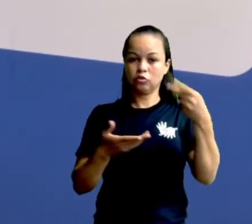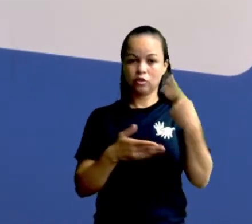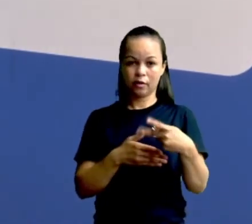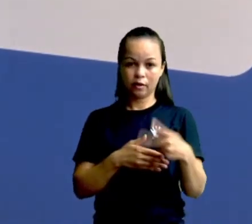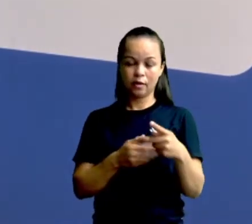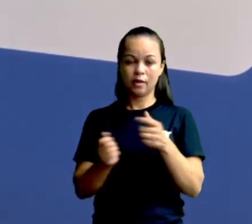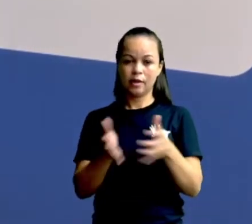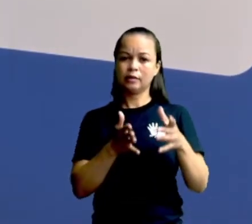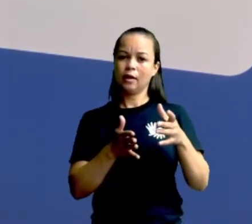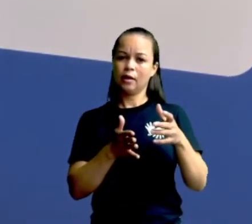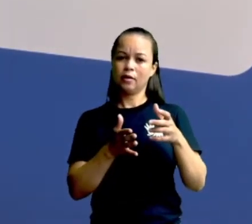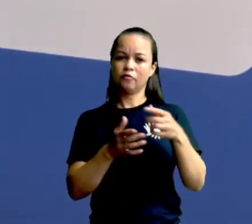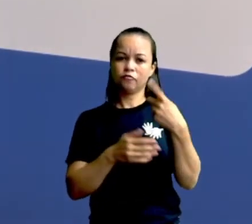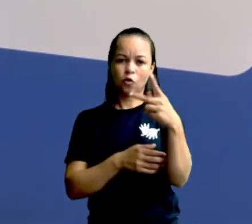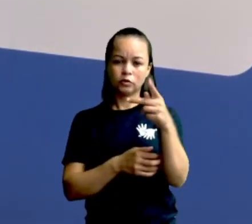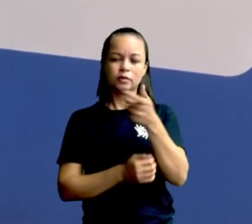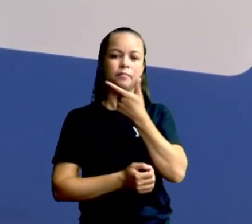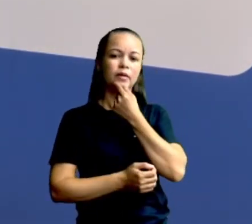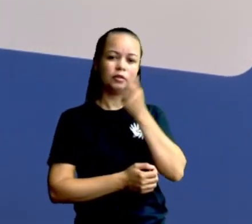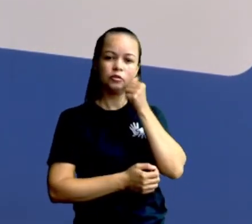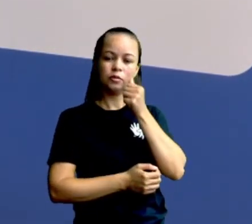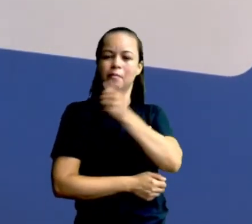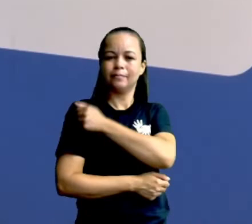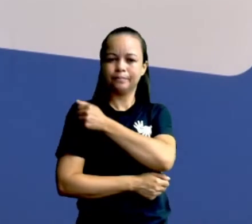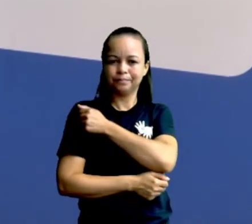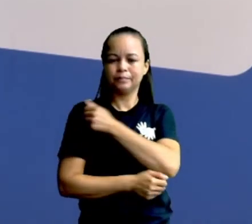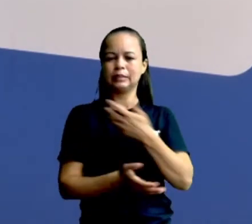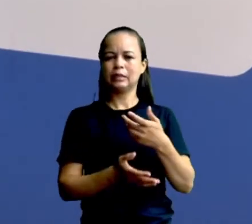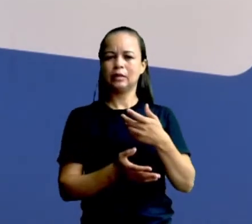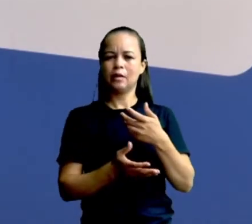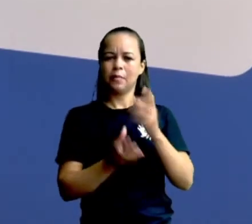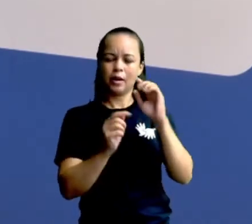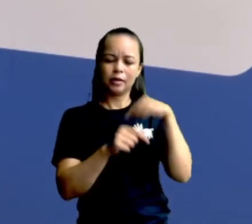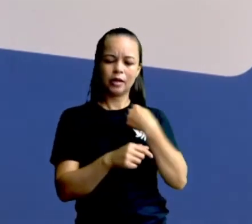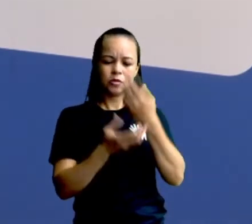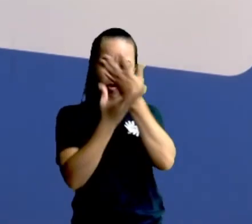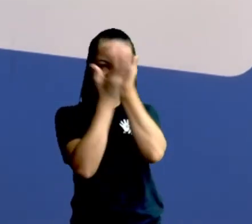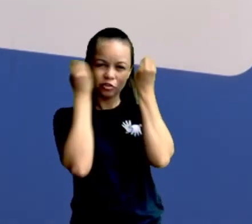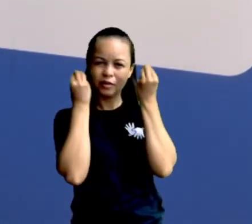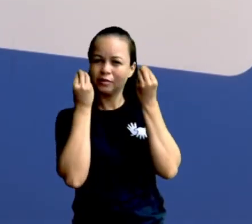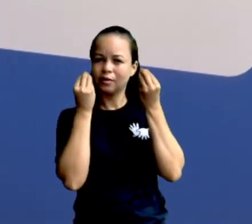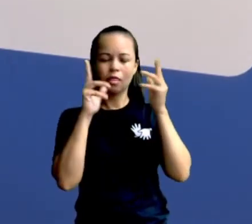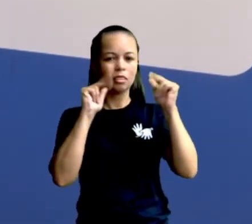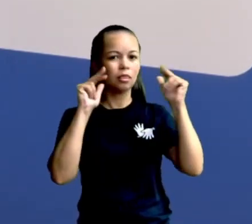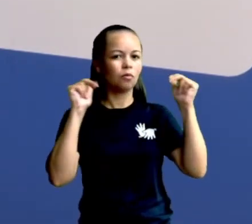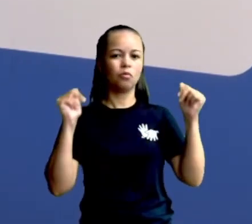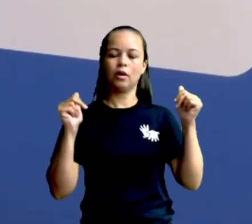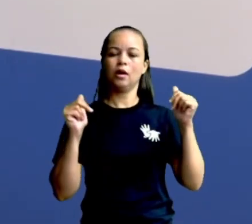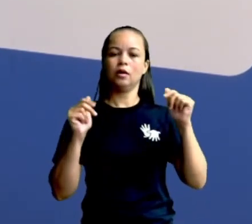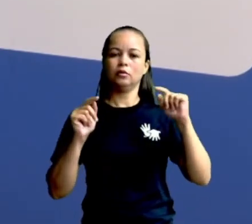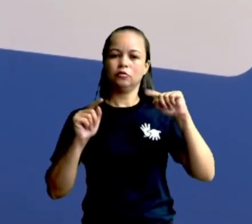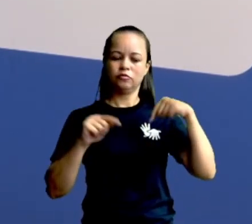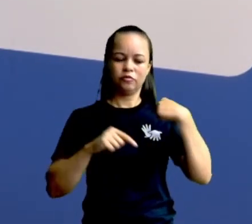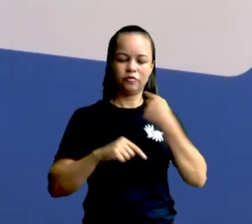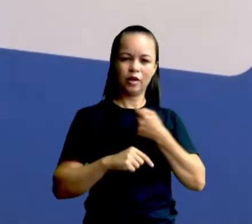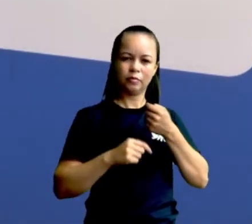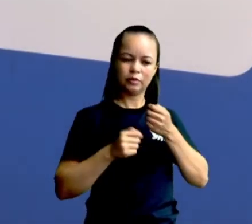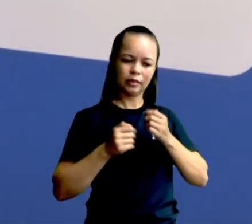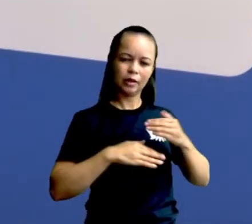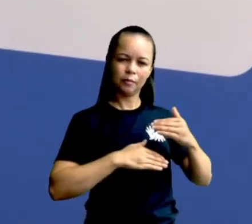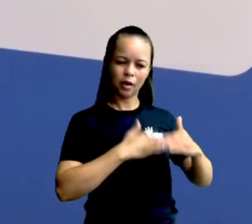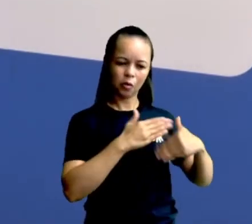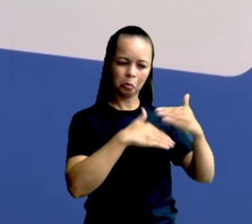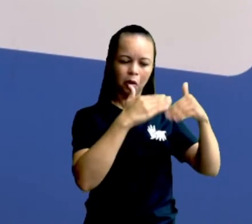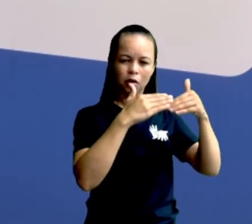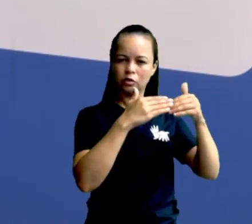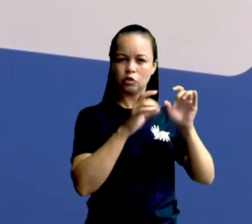propósito. Você, aluna e aluno. E para que a gente não esqueça, e para que você também não esqueça, nós não viemos aqui para construir muros,